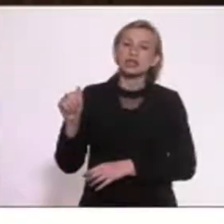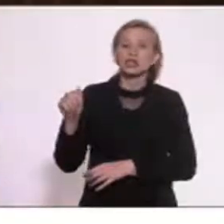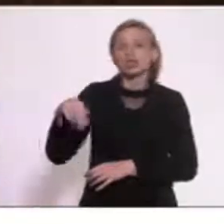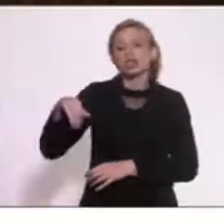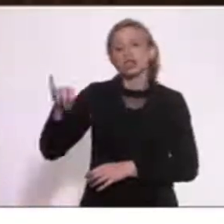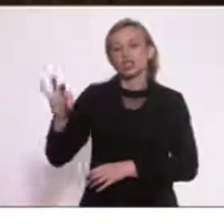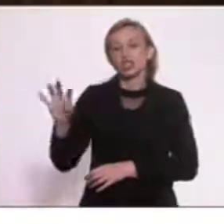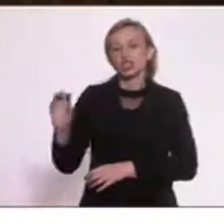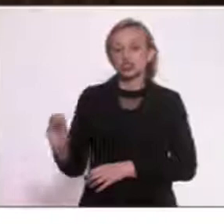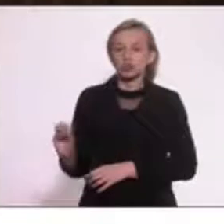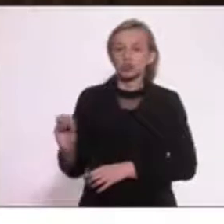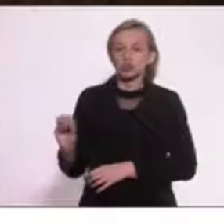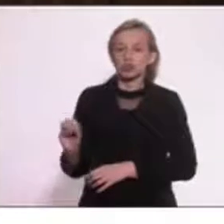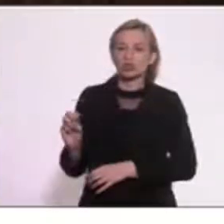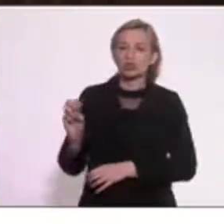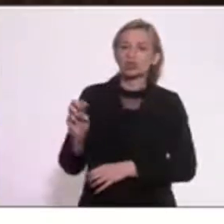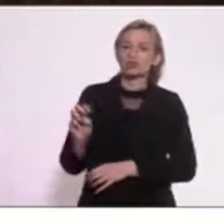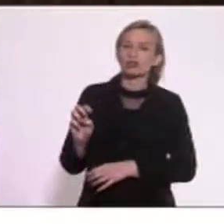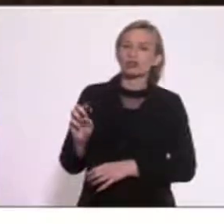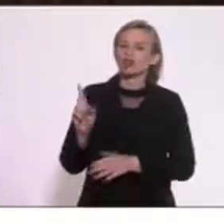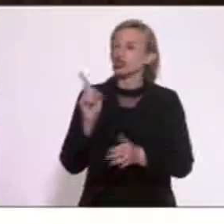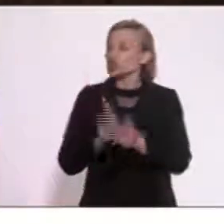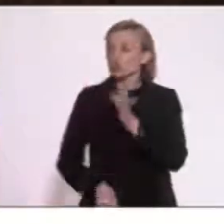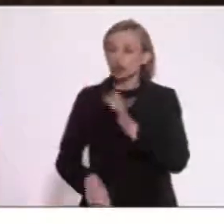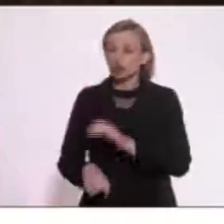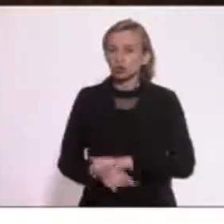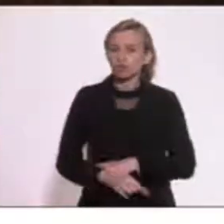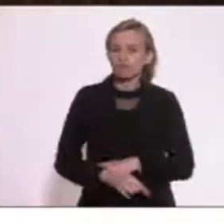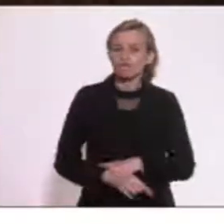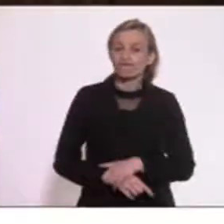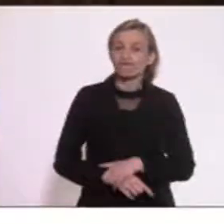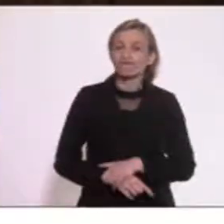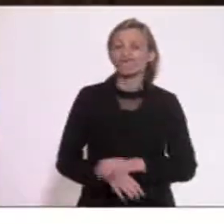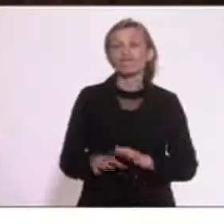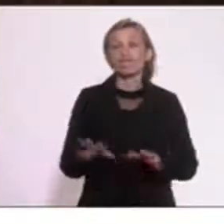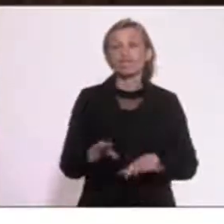de 30% em relação a 2020